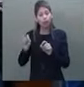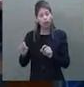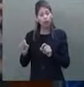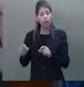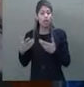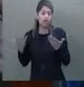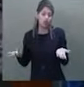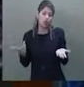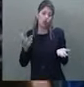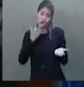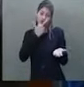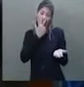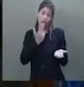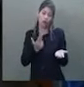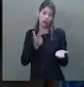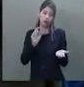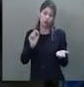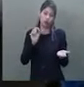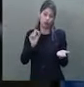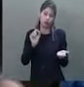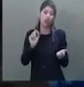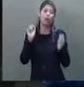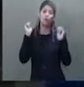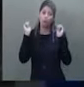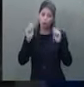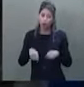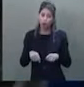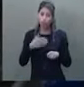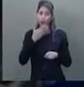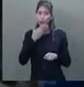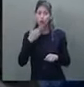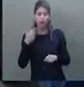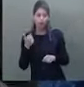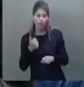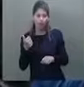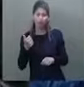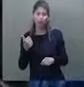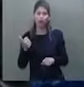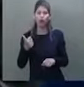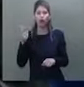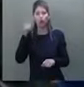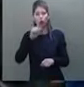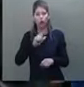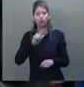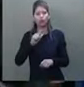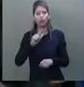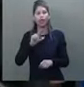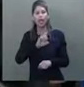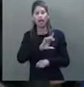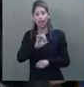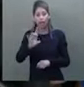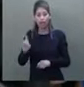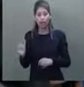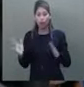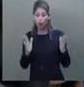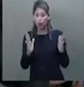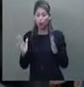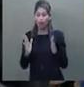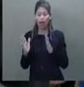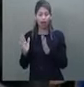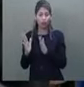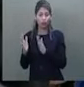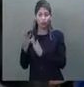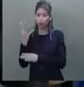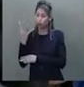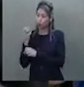Então, eu considero que esse pode ser um caminho razoável, que atende a demanda dos servidores, não se tem um prazo tão alongado de quatro